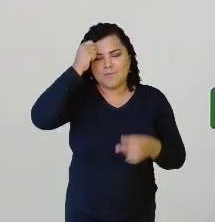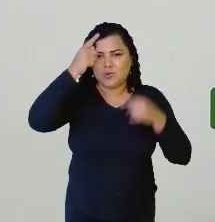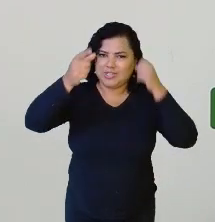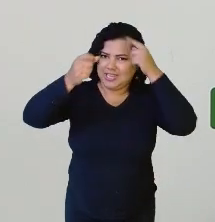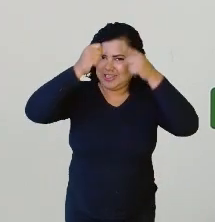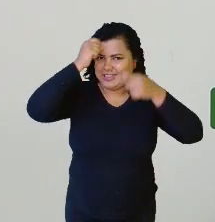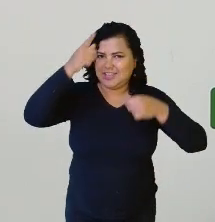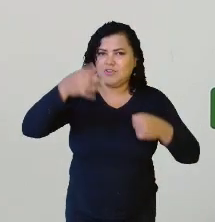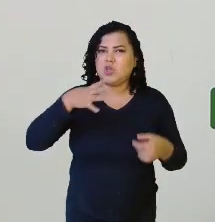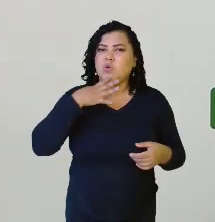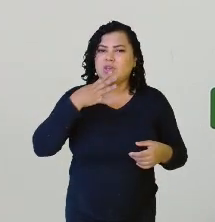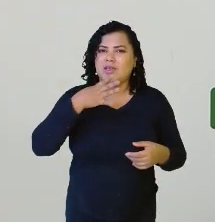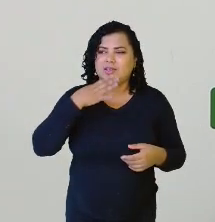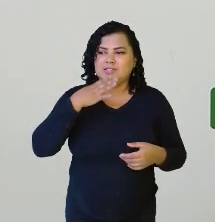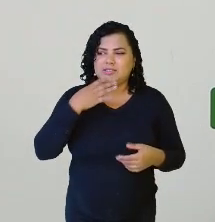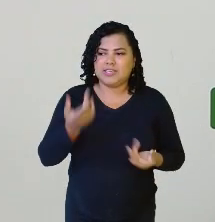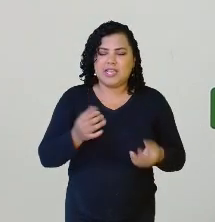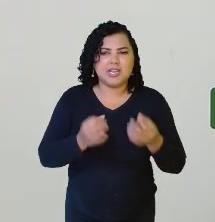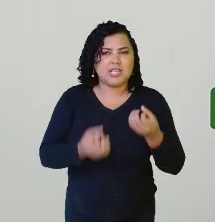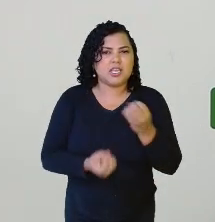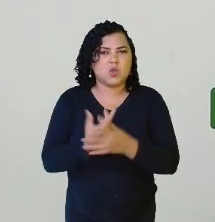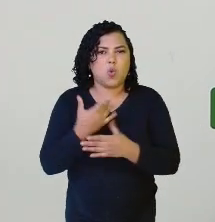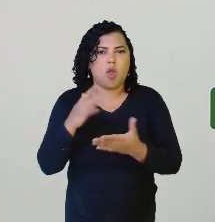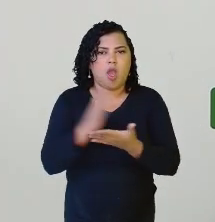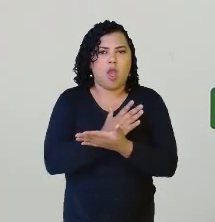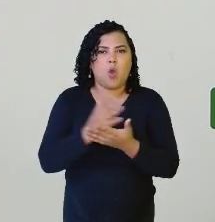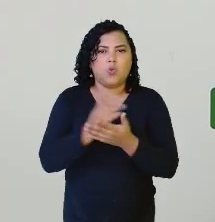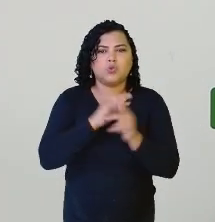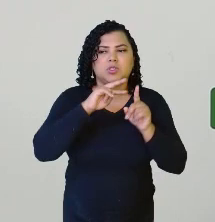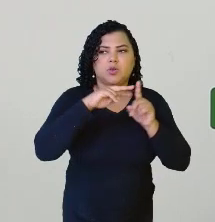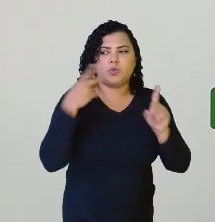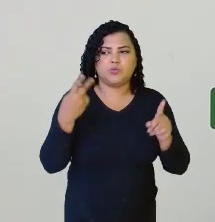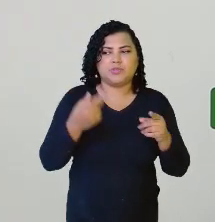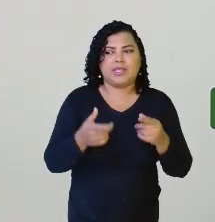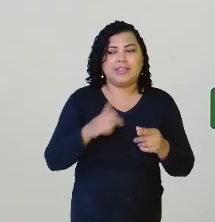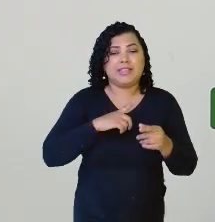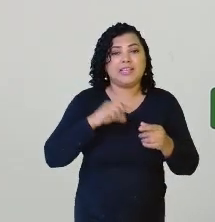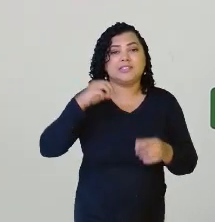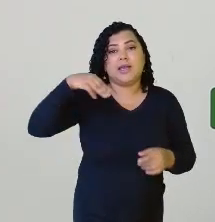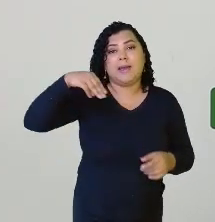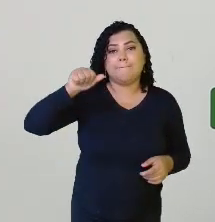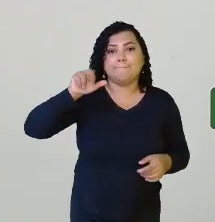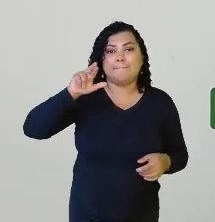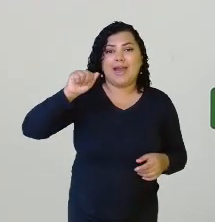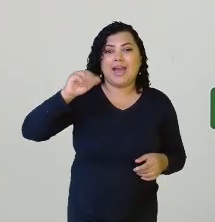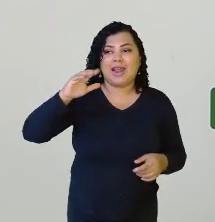Ele conhece muito dessas coisas. Ele confeccionou aqui alguns instrumentos. Então, nós temos aqui, ó, as maracas.